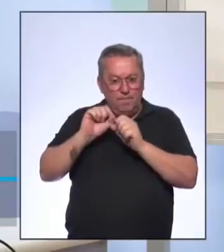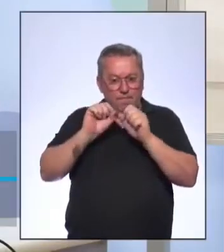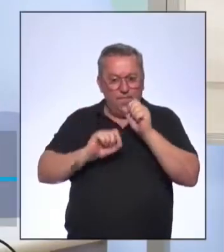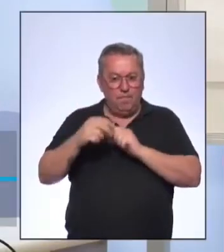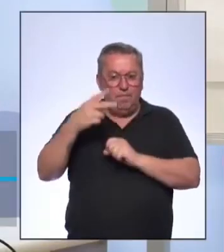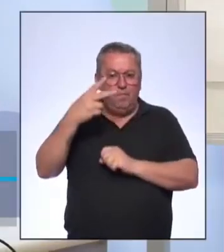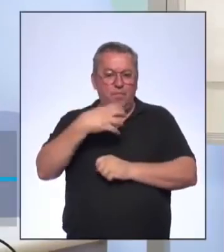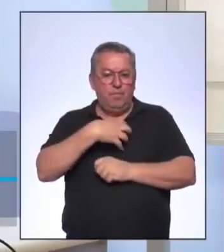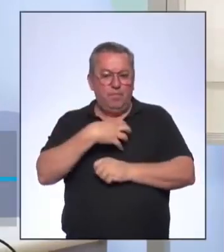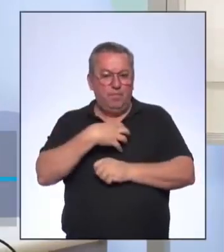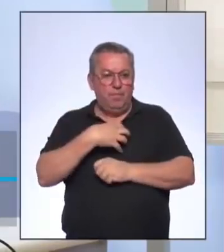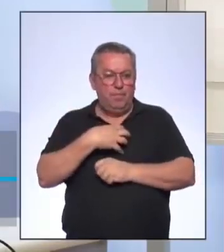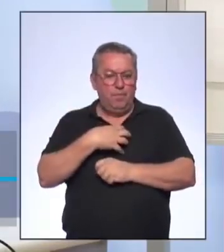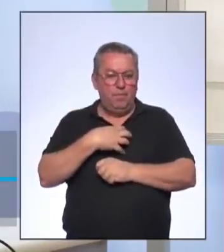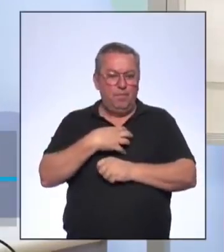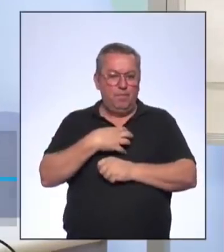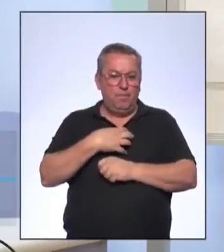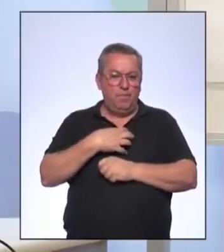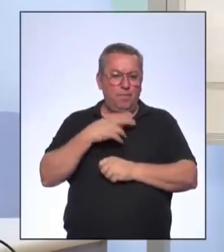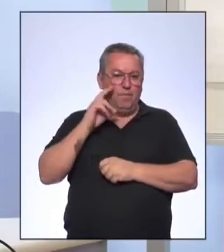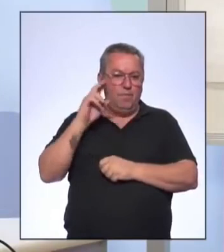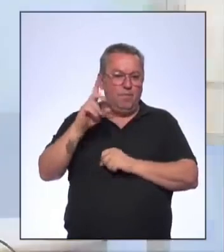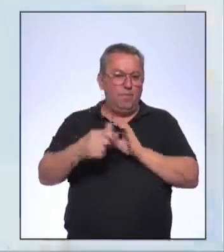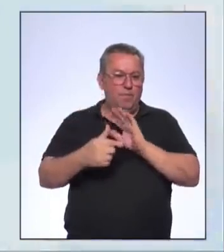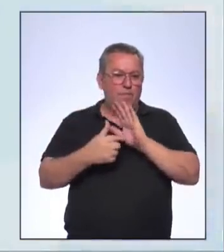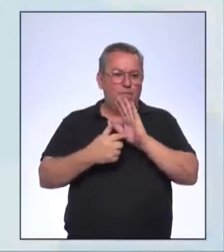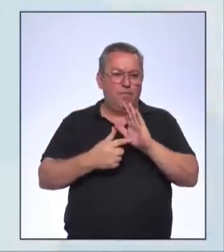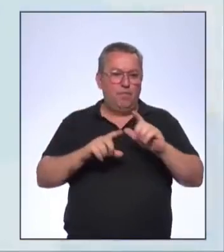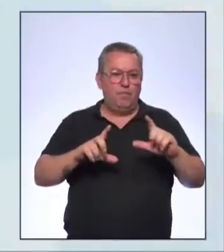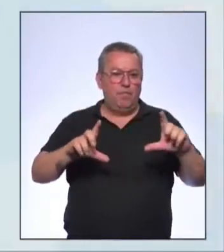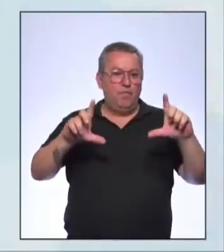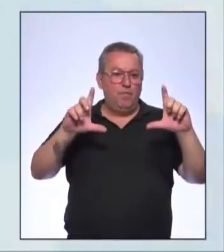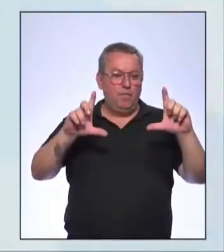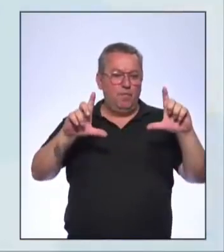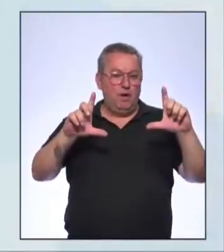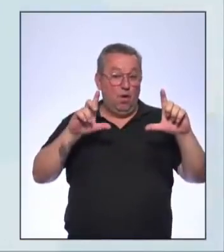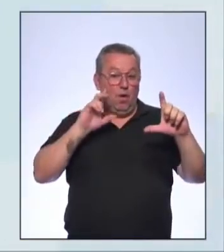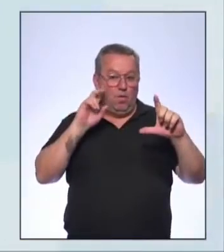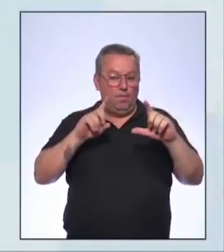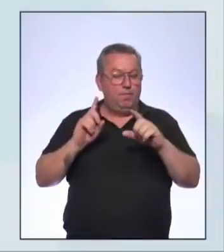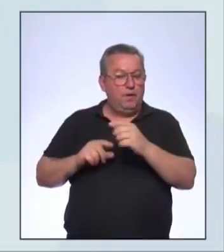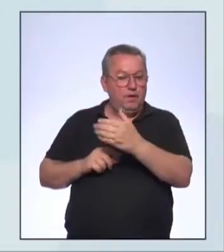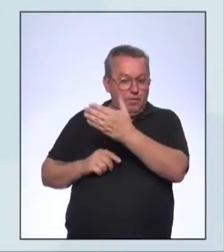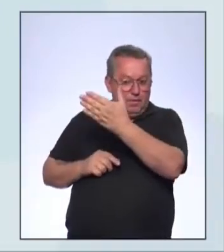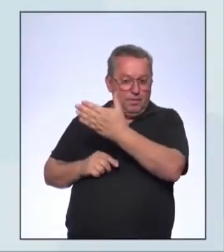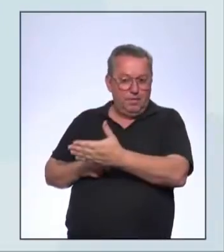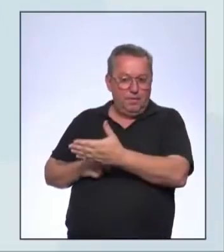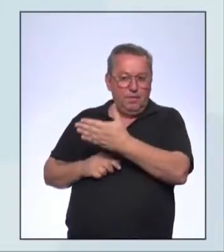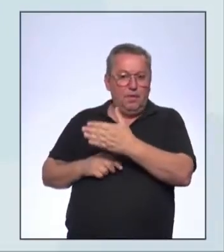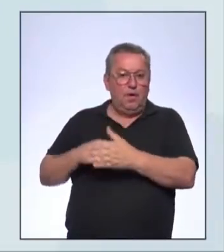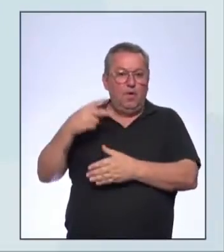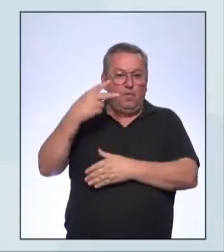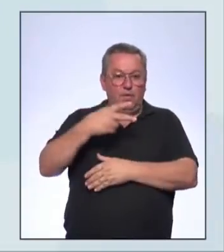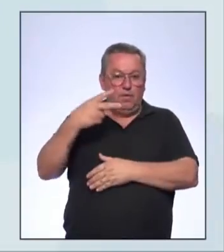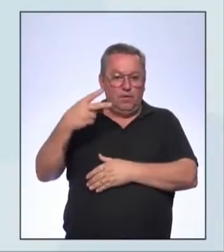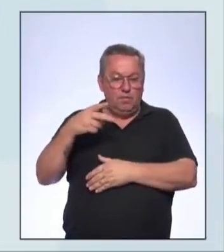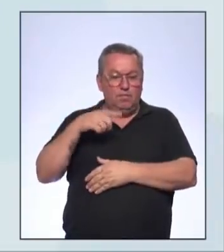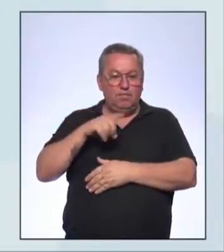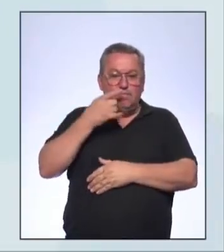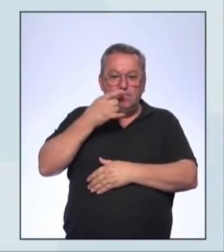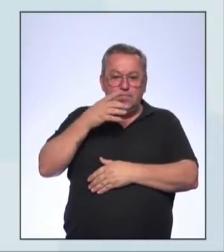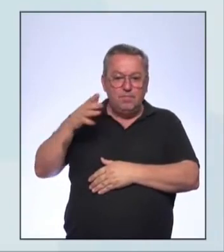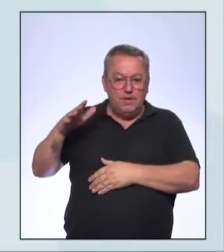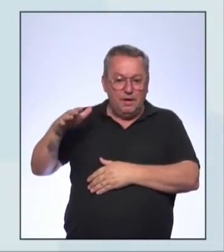duas coisas ao mesmo tempo. Então, vai aparecer na tela para vocês a mesma questão lá. 22 alunos querem ir para o litoral